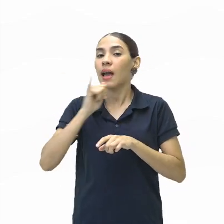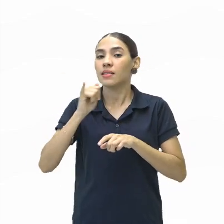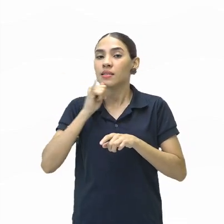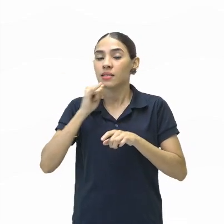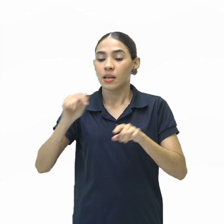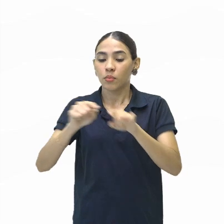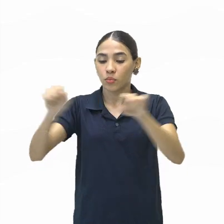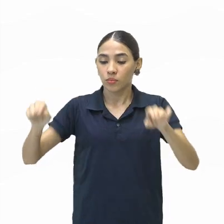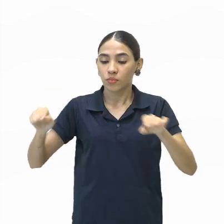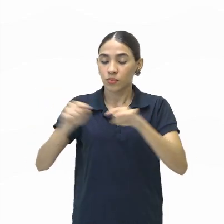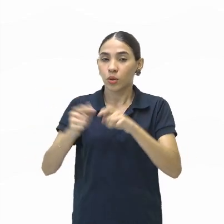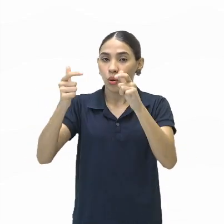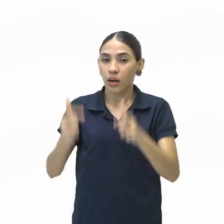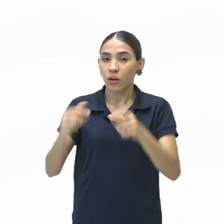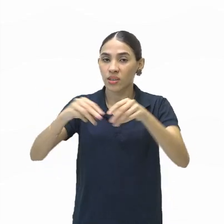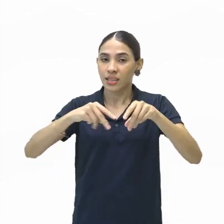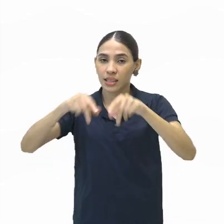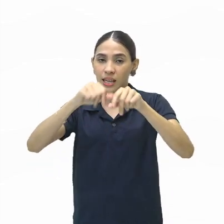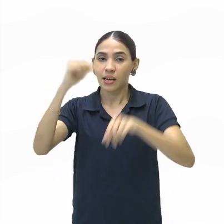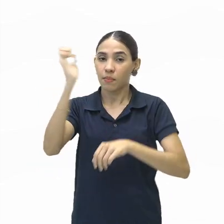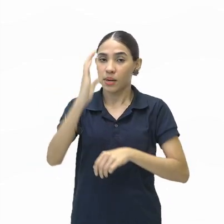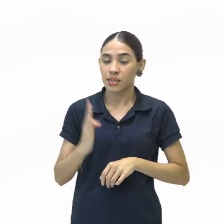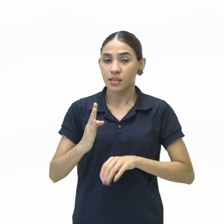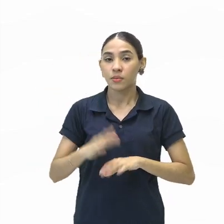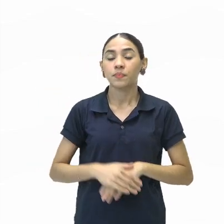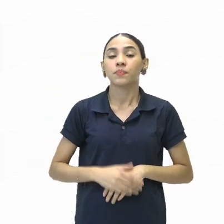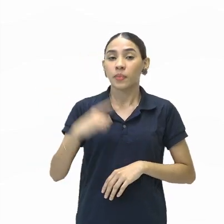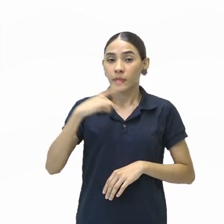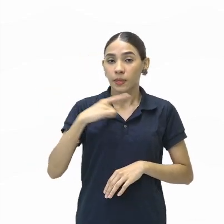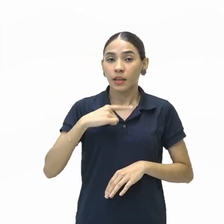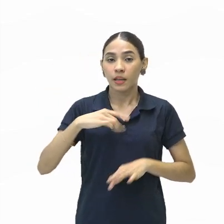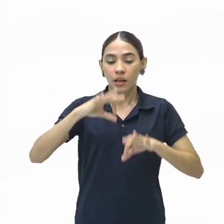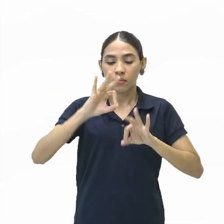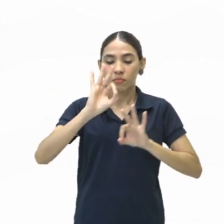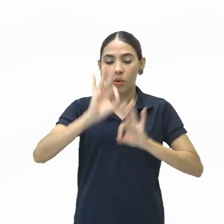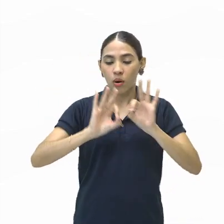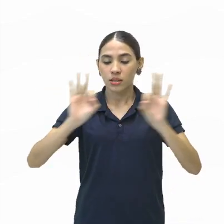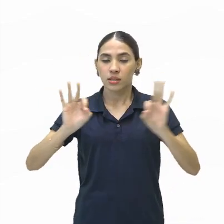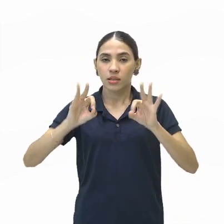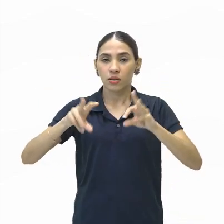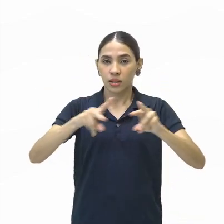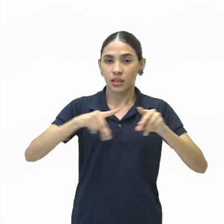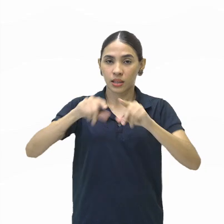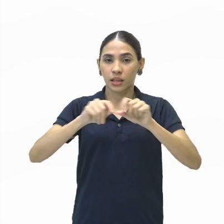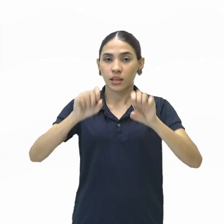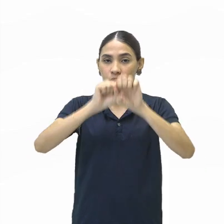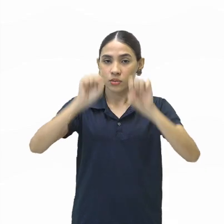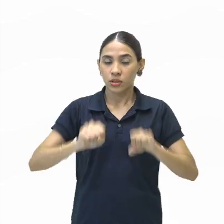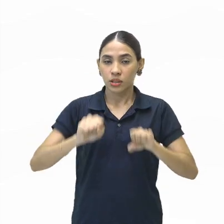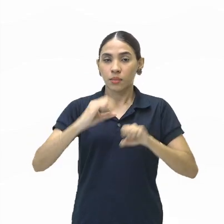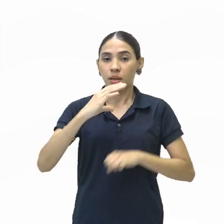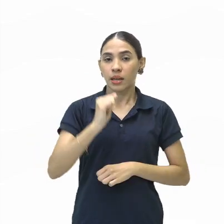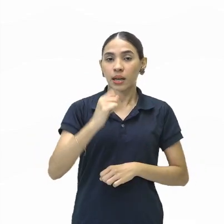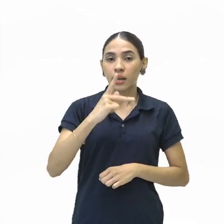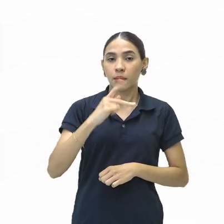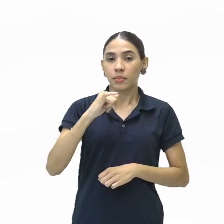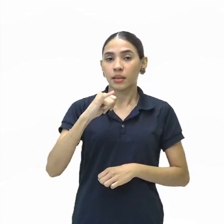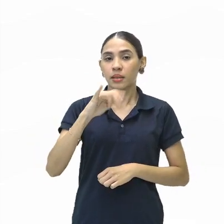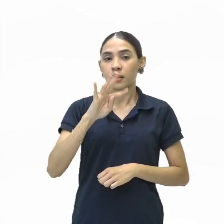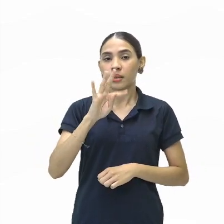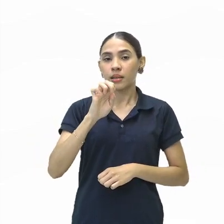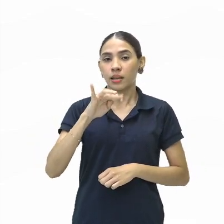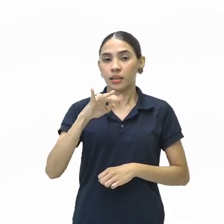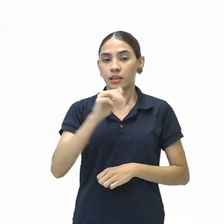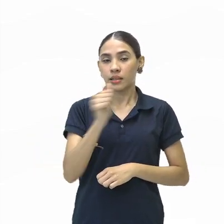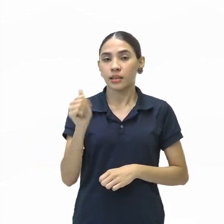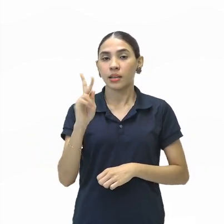terras brasileiras. Então, temos a divisão das terras no sistema de capitanias hereditárias.